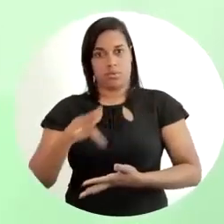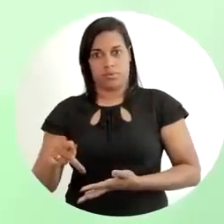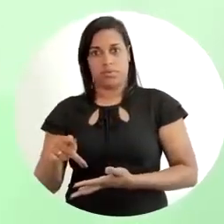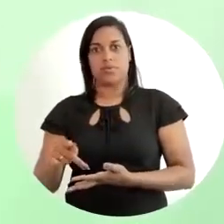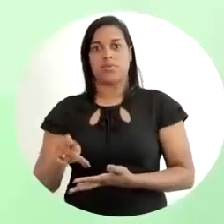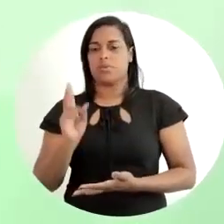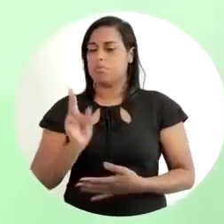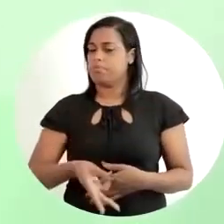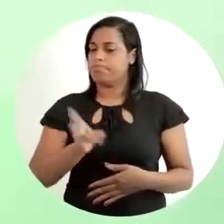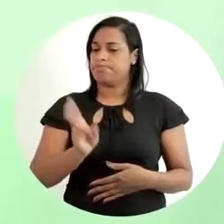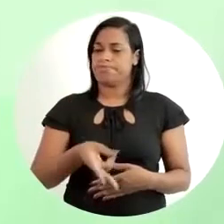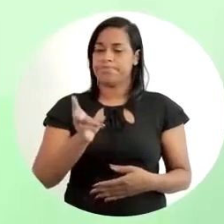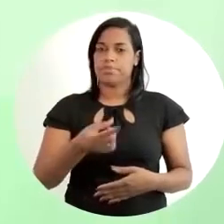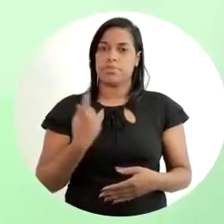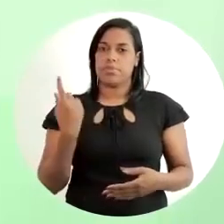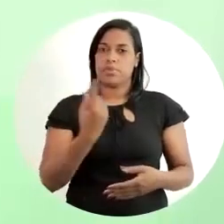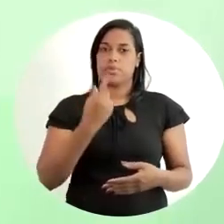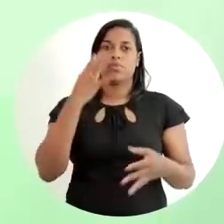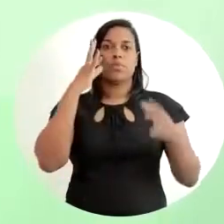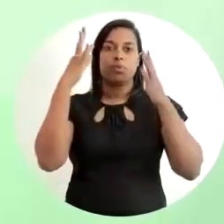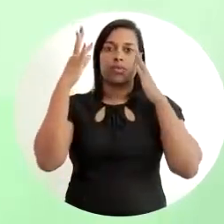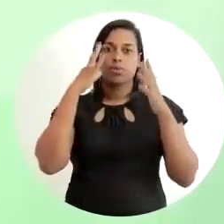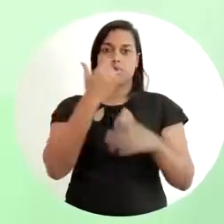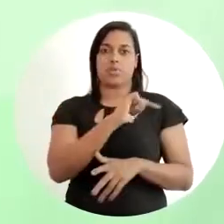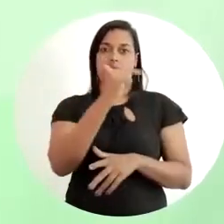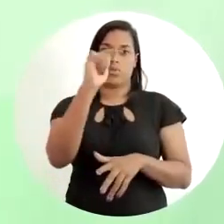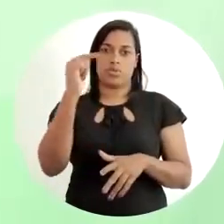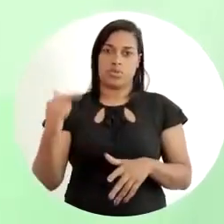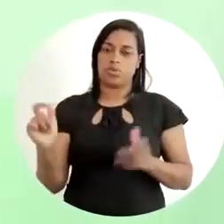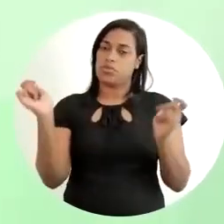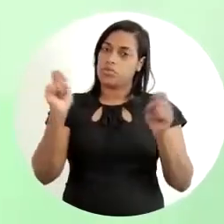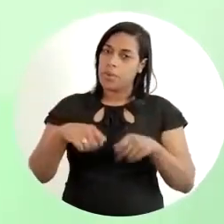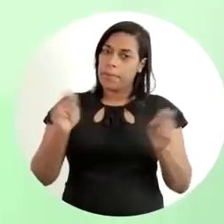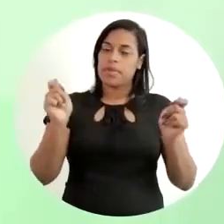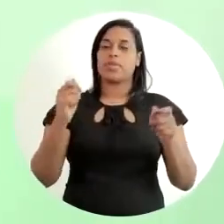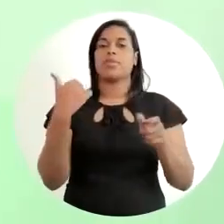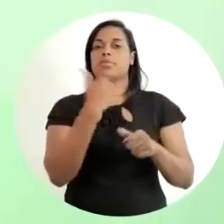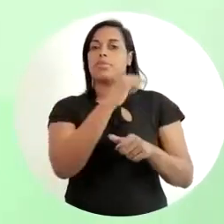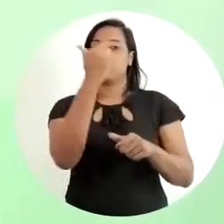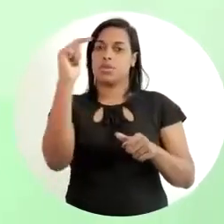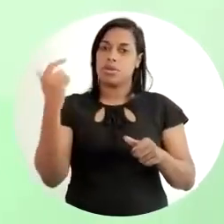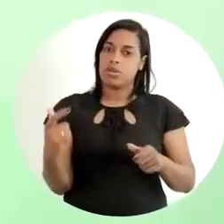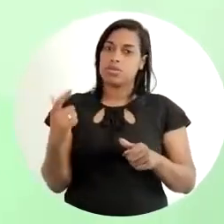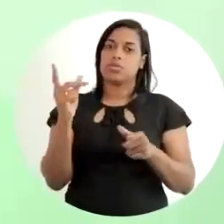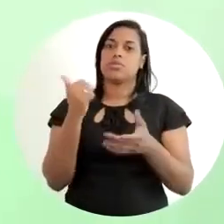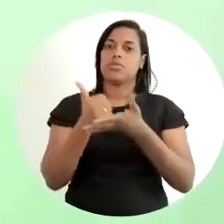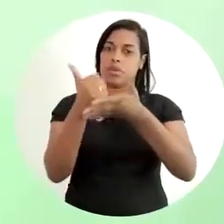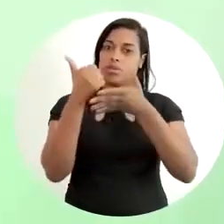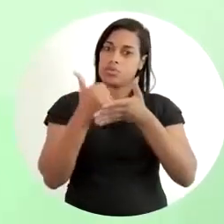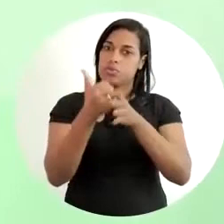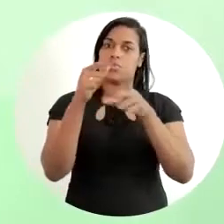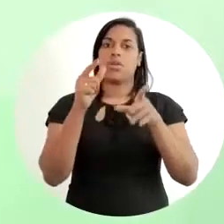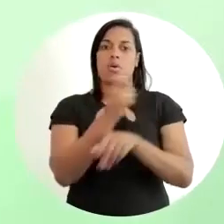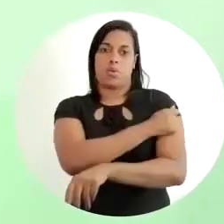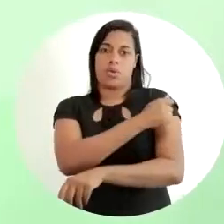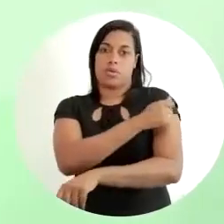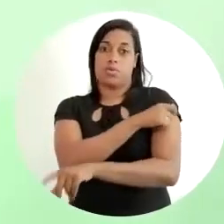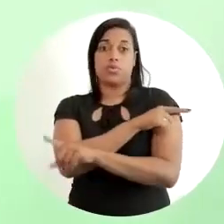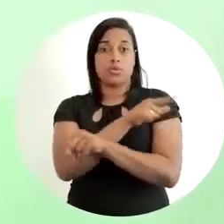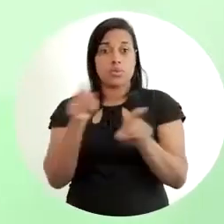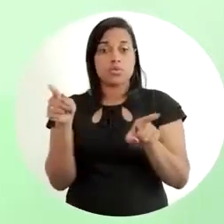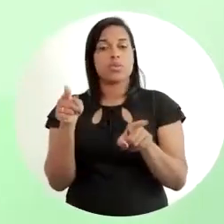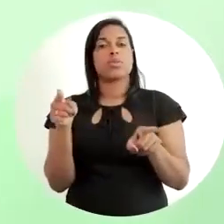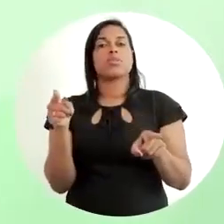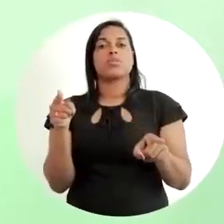do professor, sendo o adulto e o conhecedor de outras competências e de outros elementos que vão ajudar o